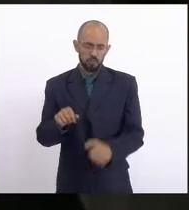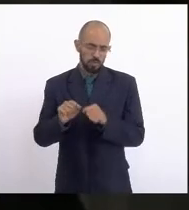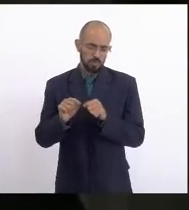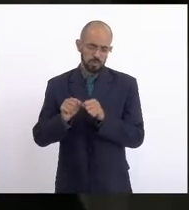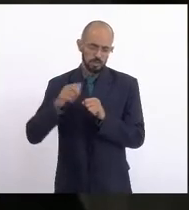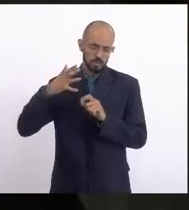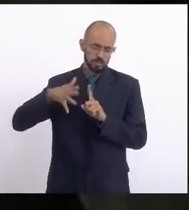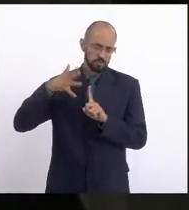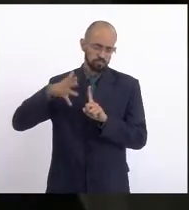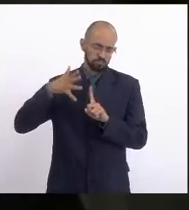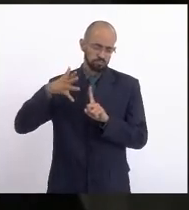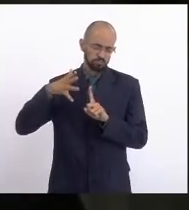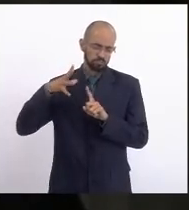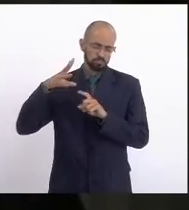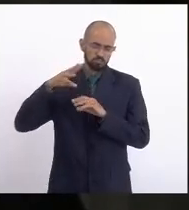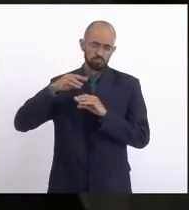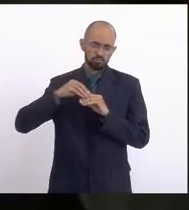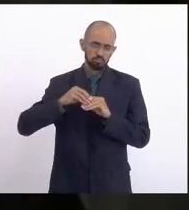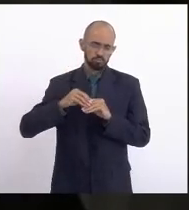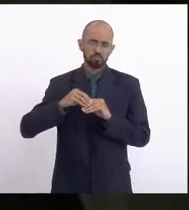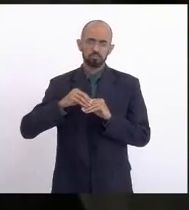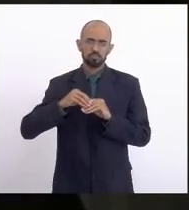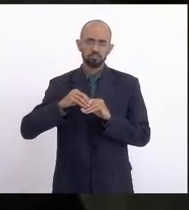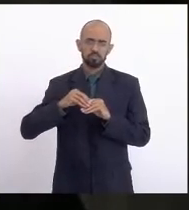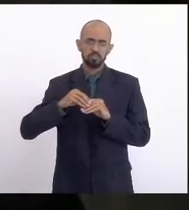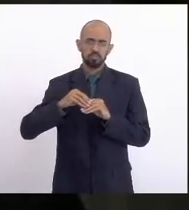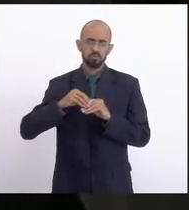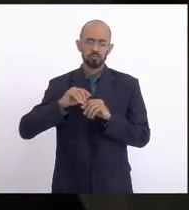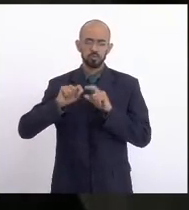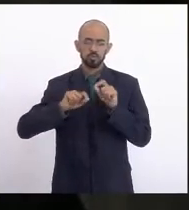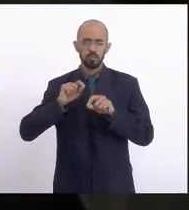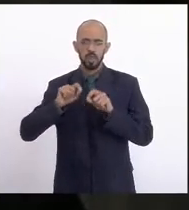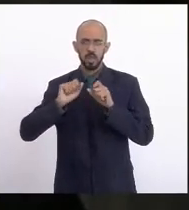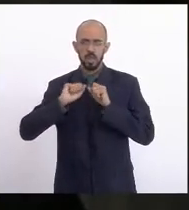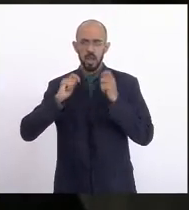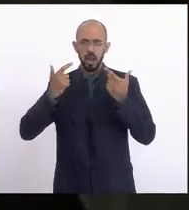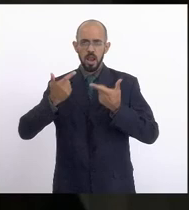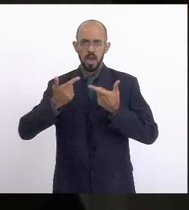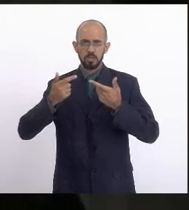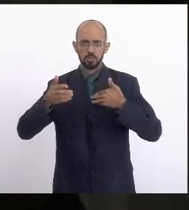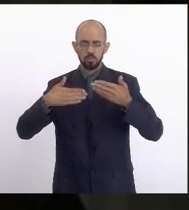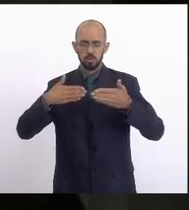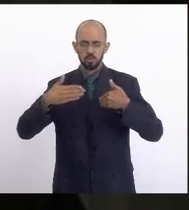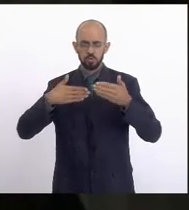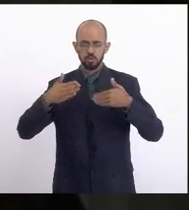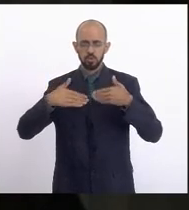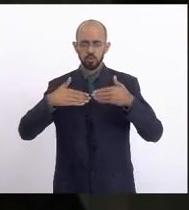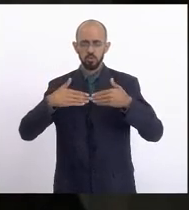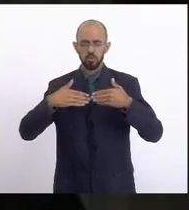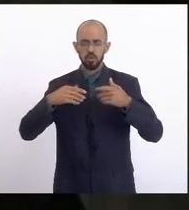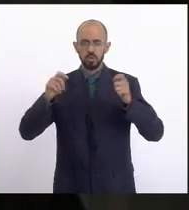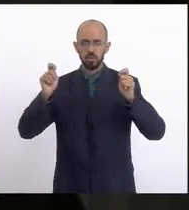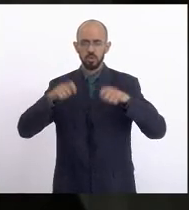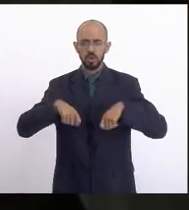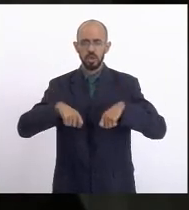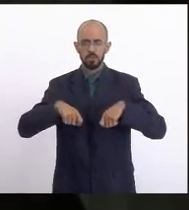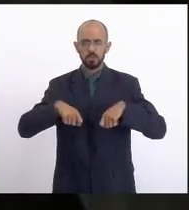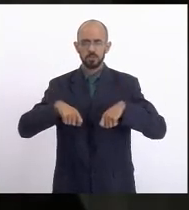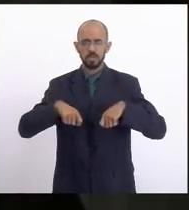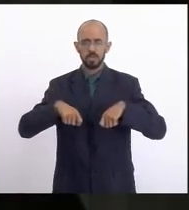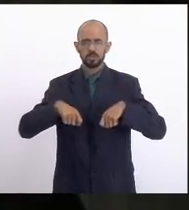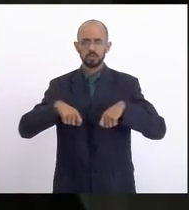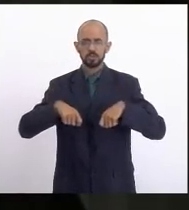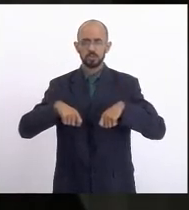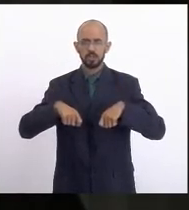Vossa Excelência que o Parlamento se dedicou, produziu e tem condições, no ano